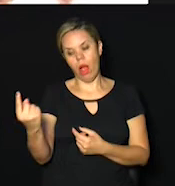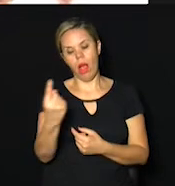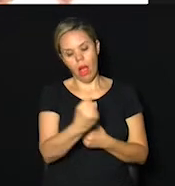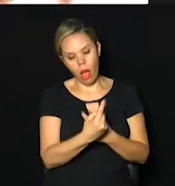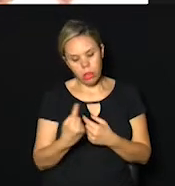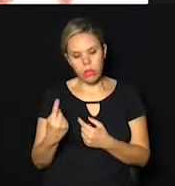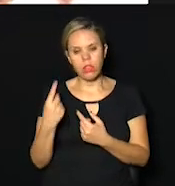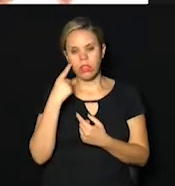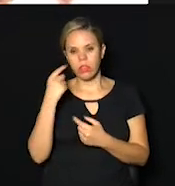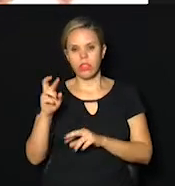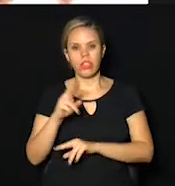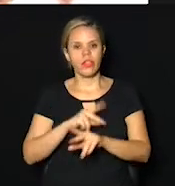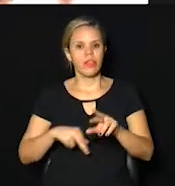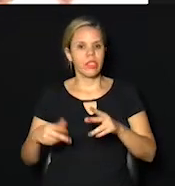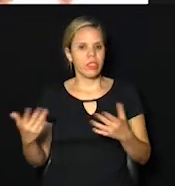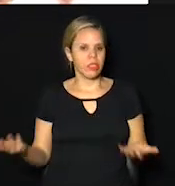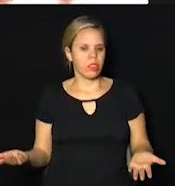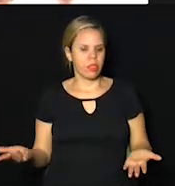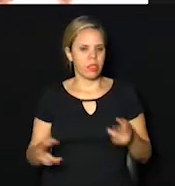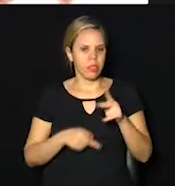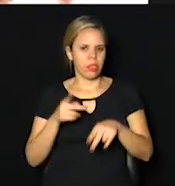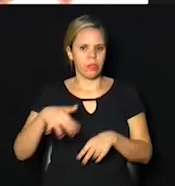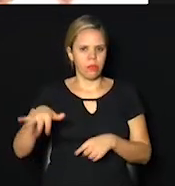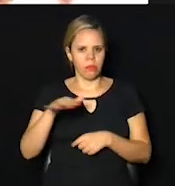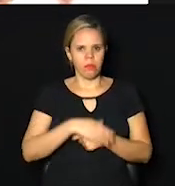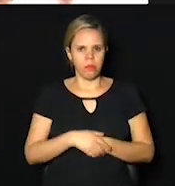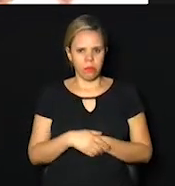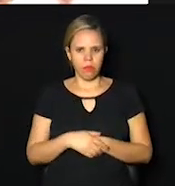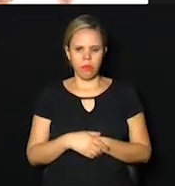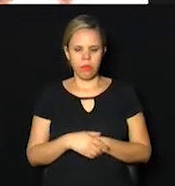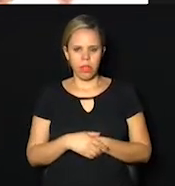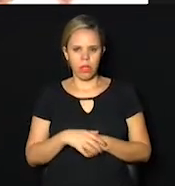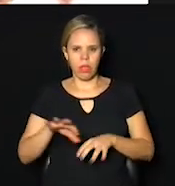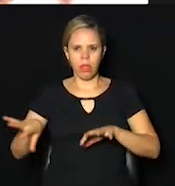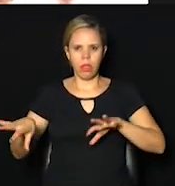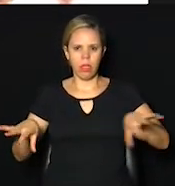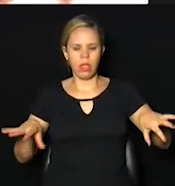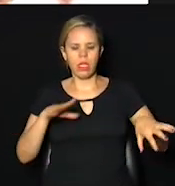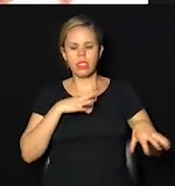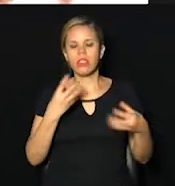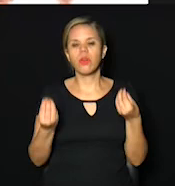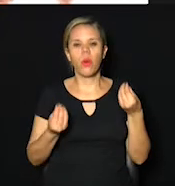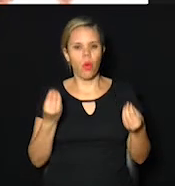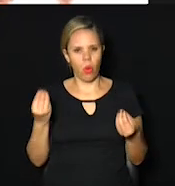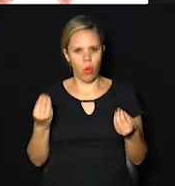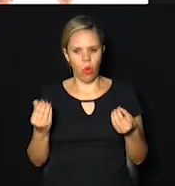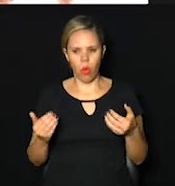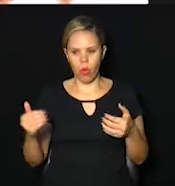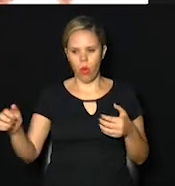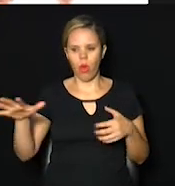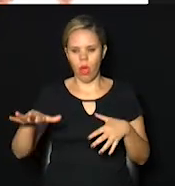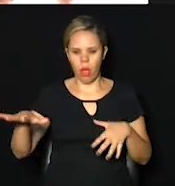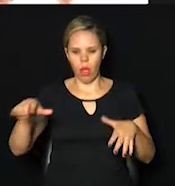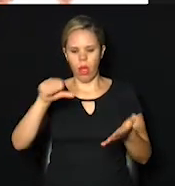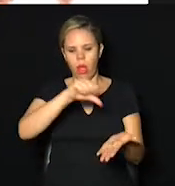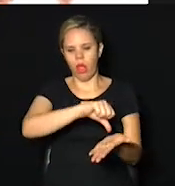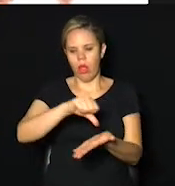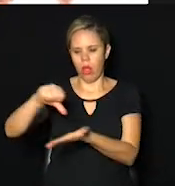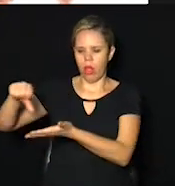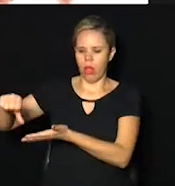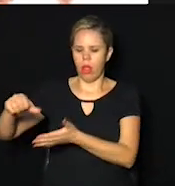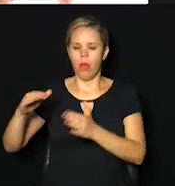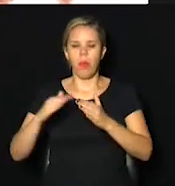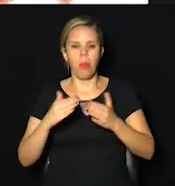são divididos como? As pessoas estão divididas na cidade como? A partir da região onde moram? Pode ser.